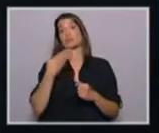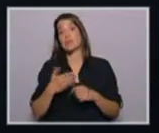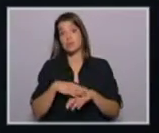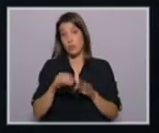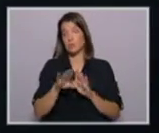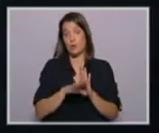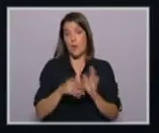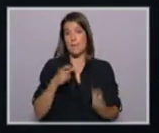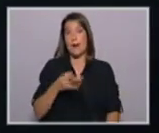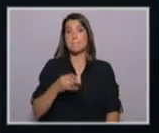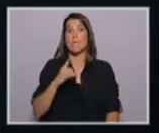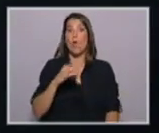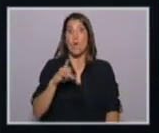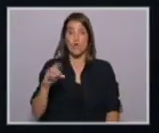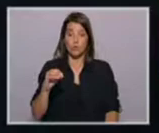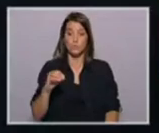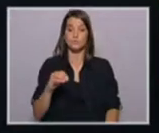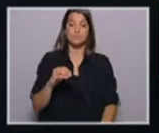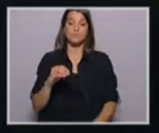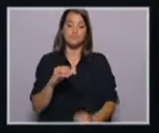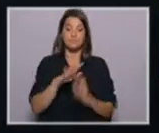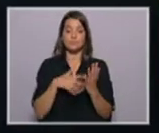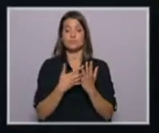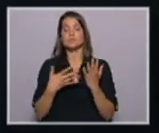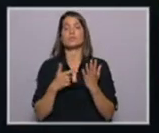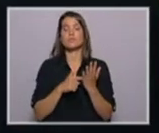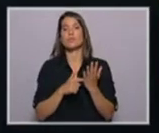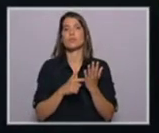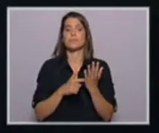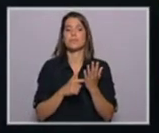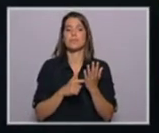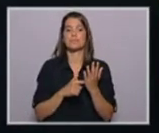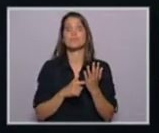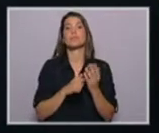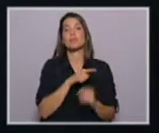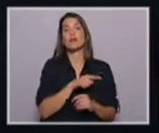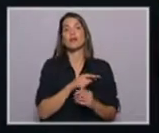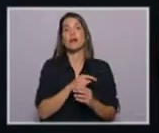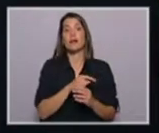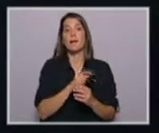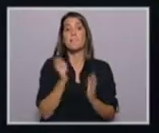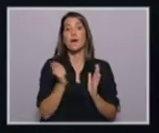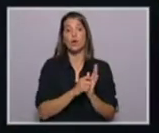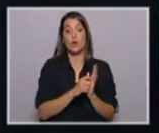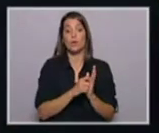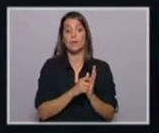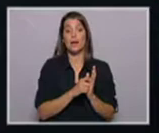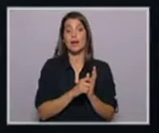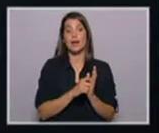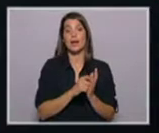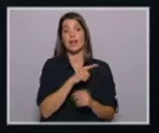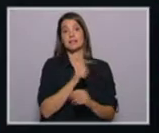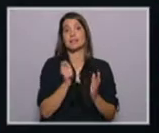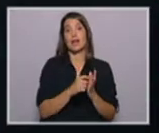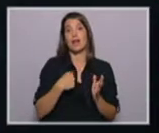do programa Apolo, a agenda da redação marcou-me a transmissão da...